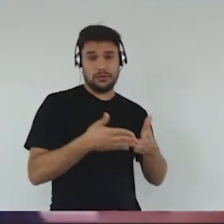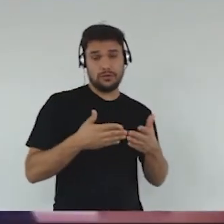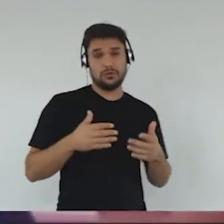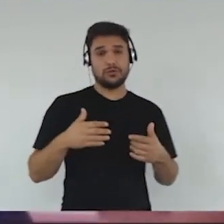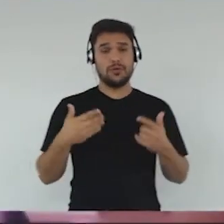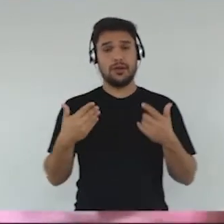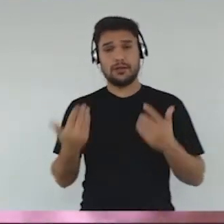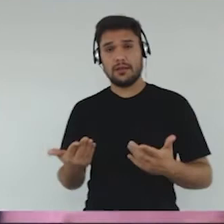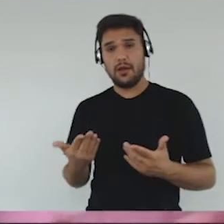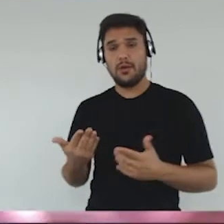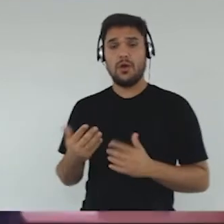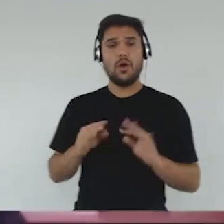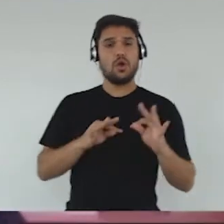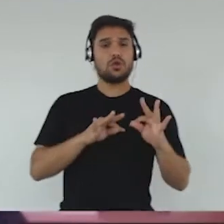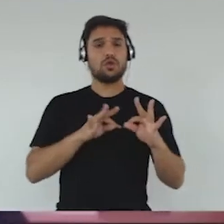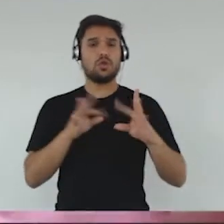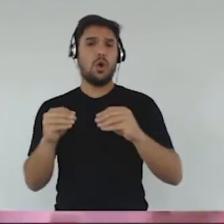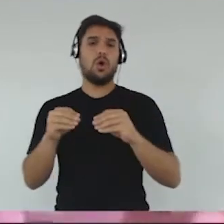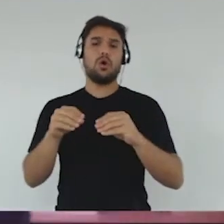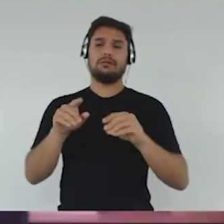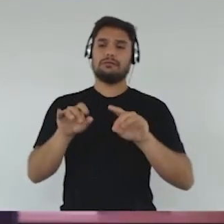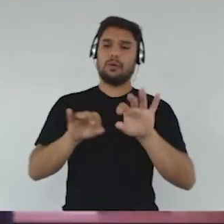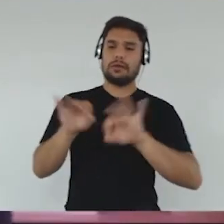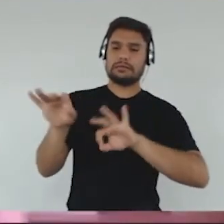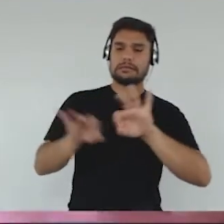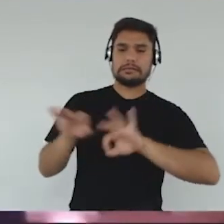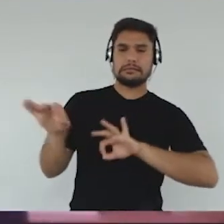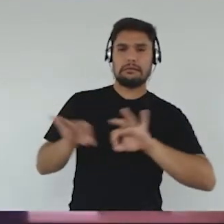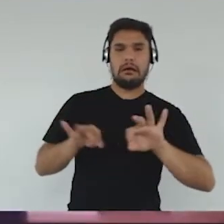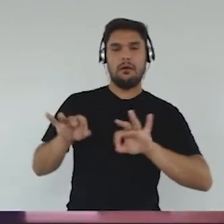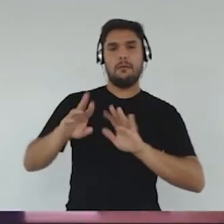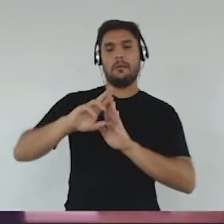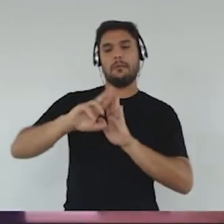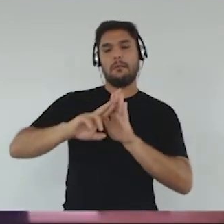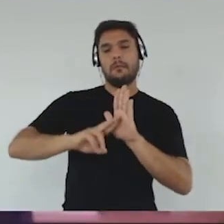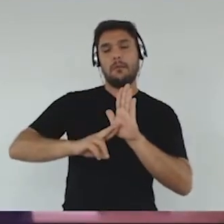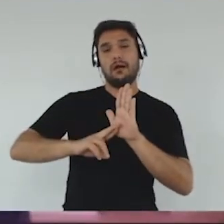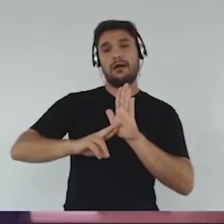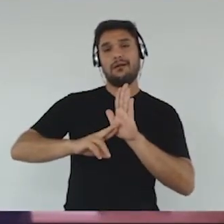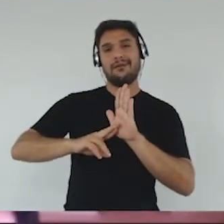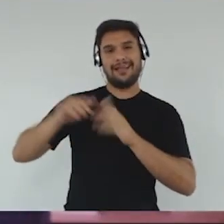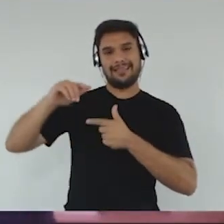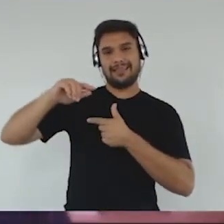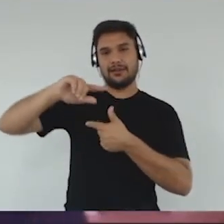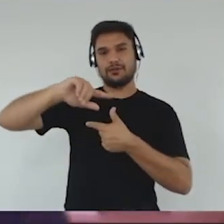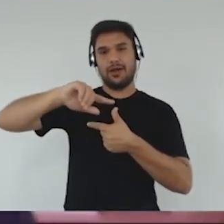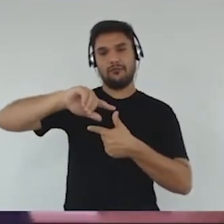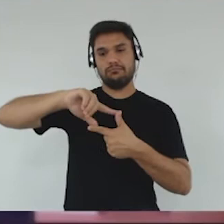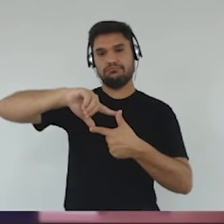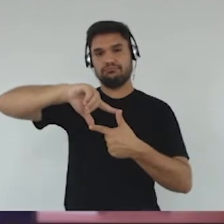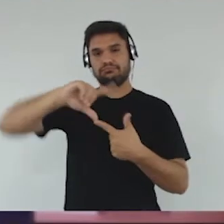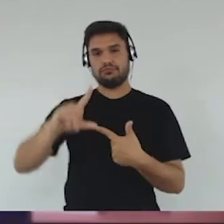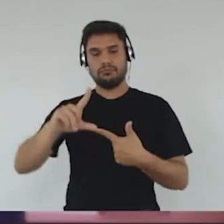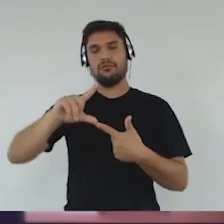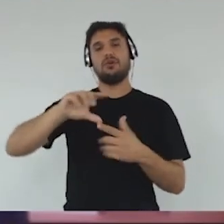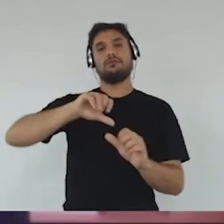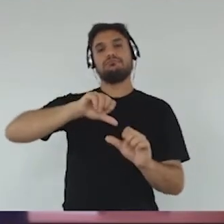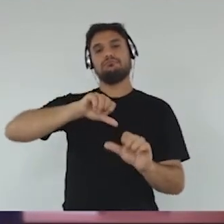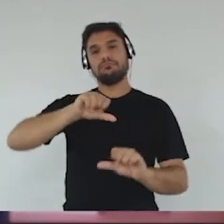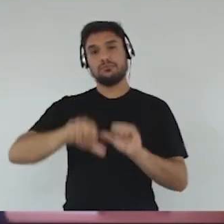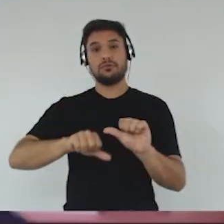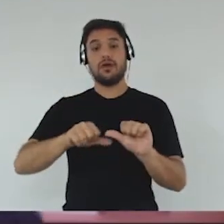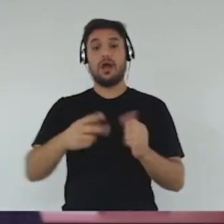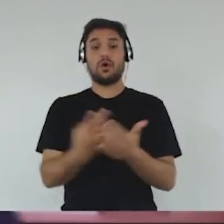Então, toda essa logística, todo esse protocolo foi radicalmente alterado para que fossem implementadas as